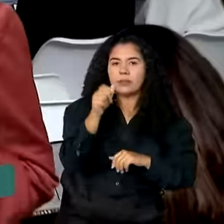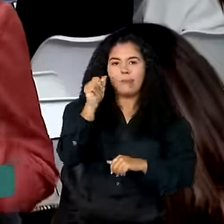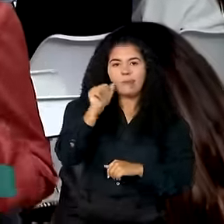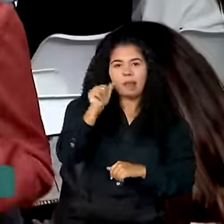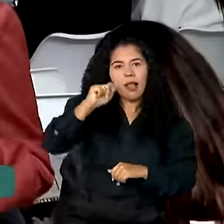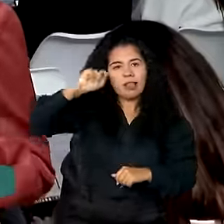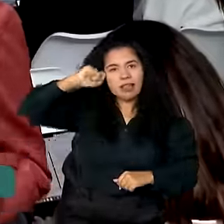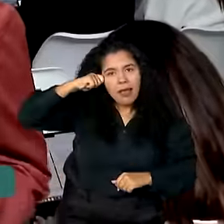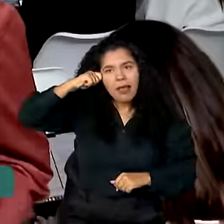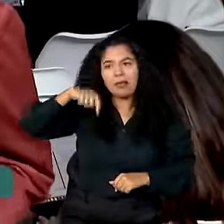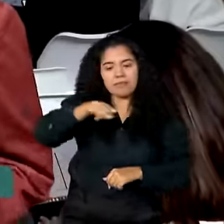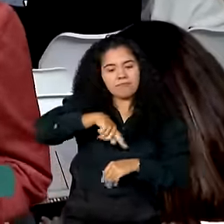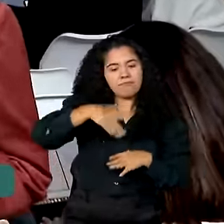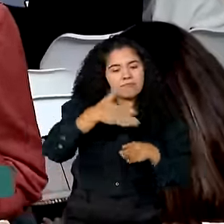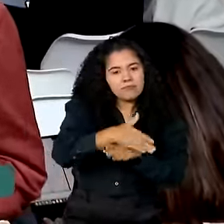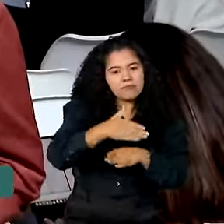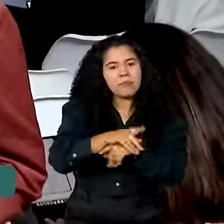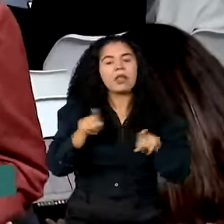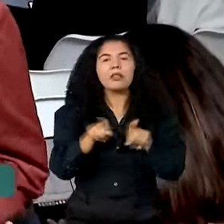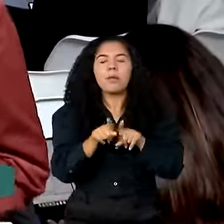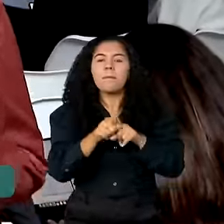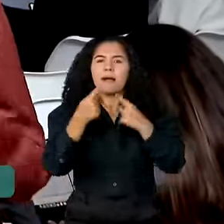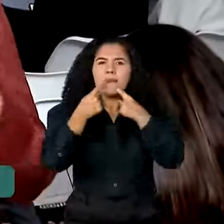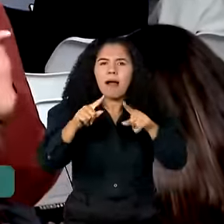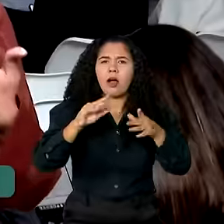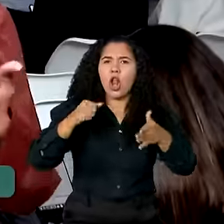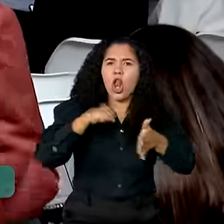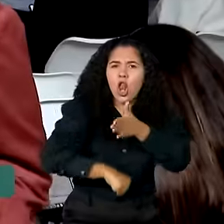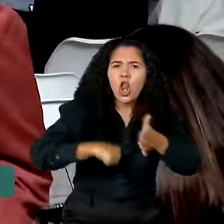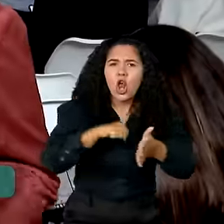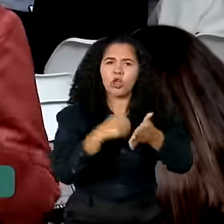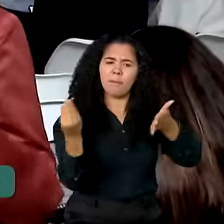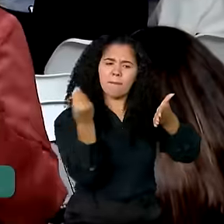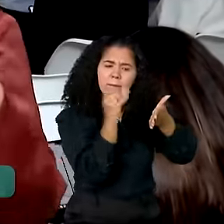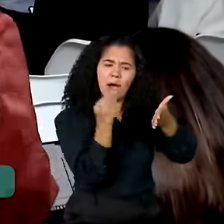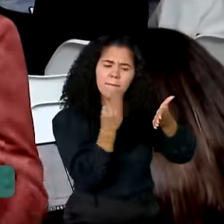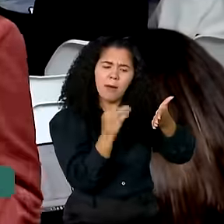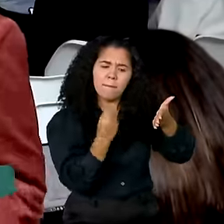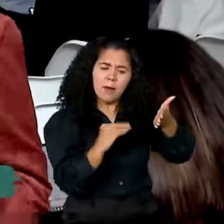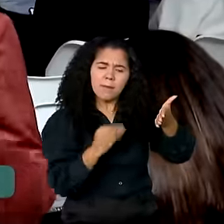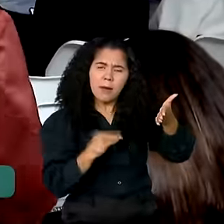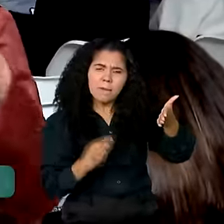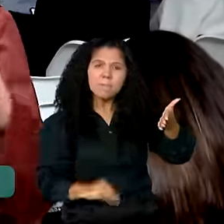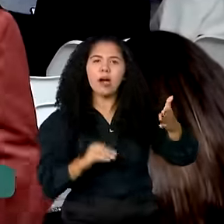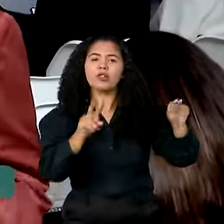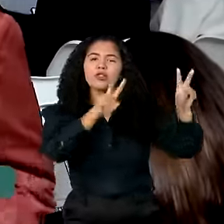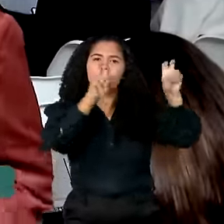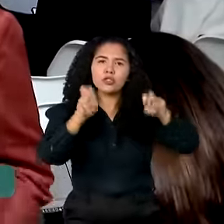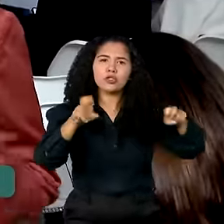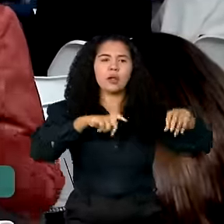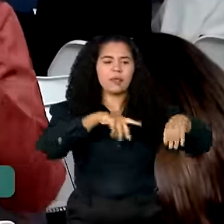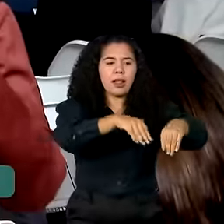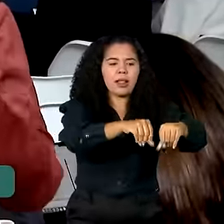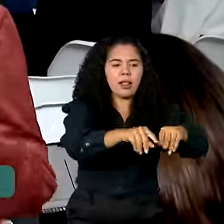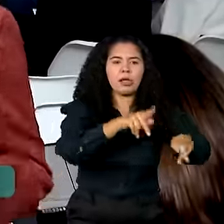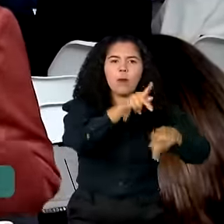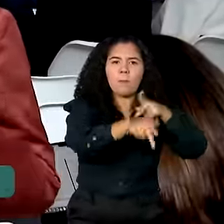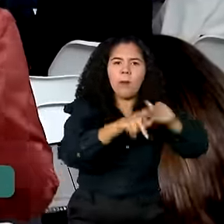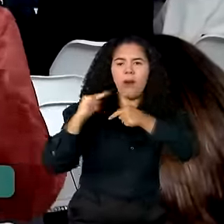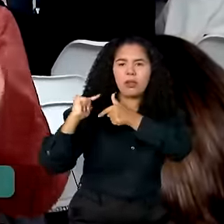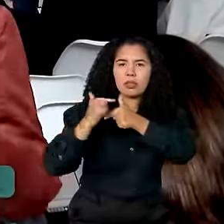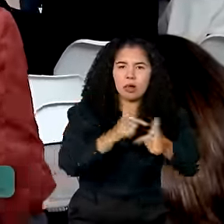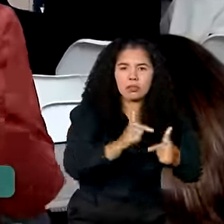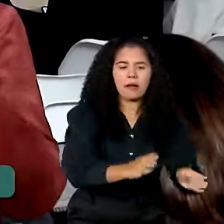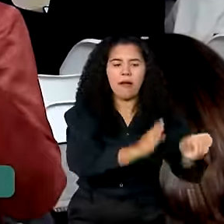e que trazem nossas pautas de luta, né, a partir dos nossos territórios, que fala sobre a titulação de terra de comunidades povos tradicionais, que fala sobre